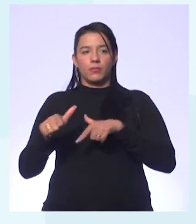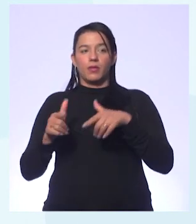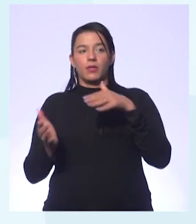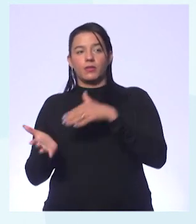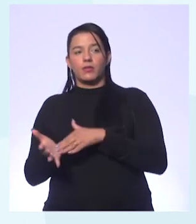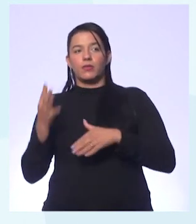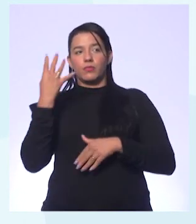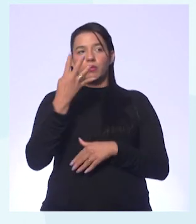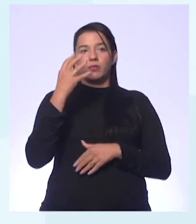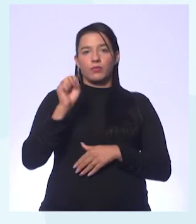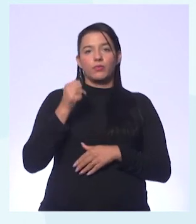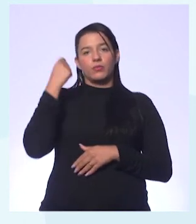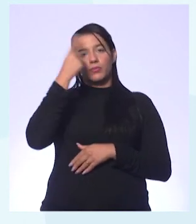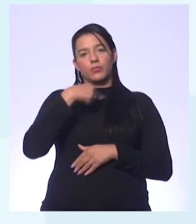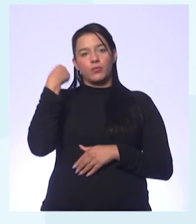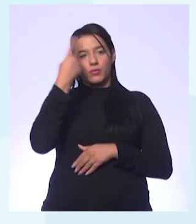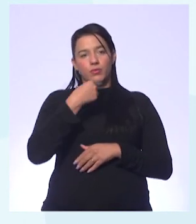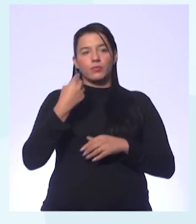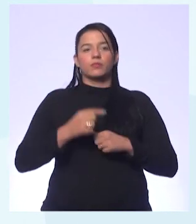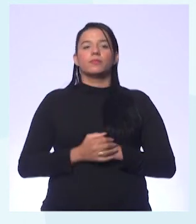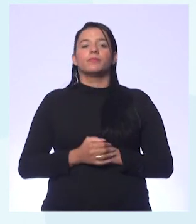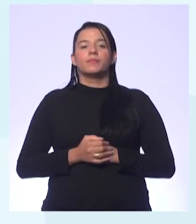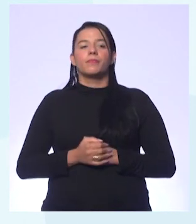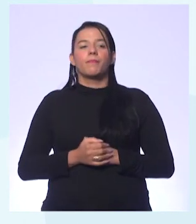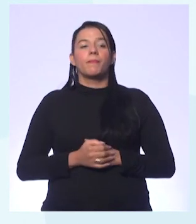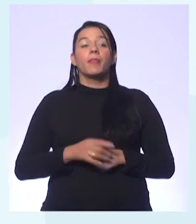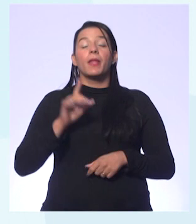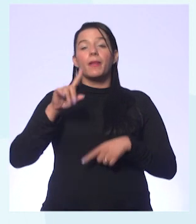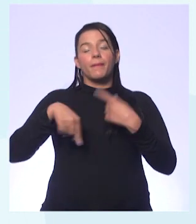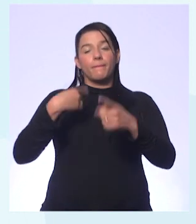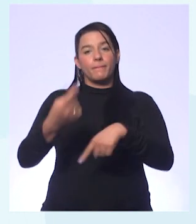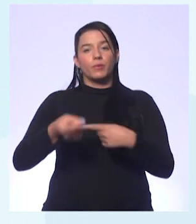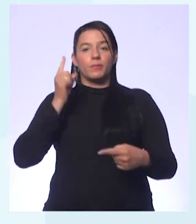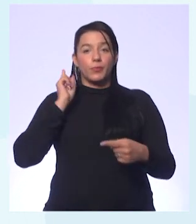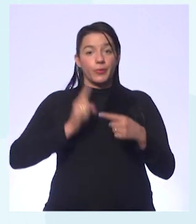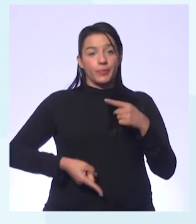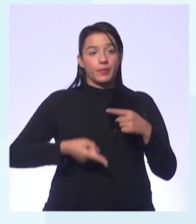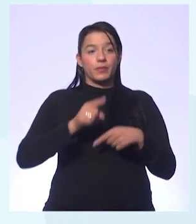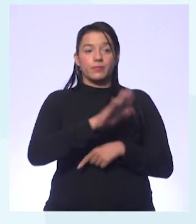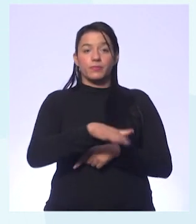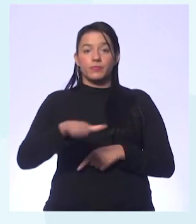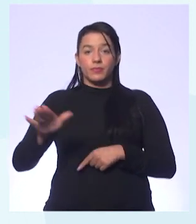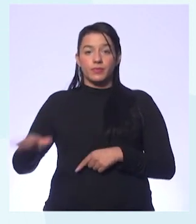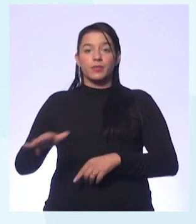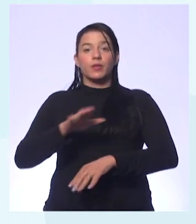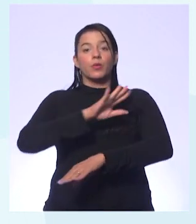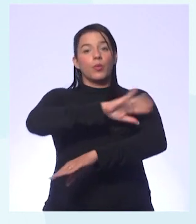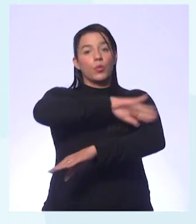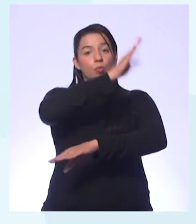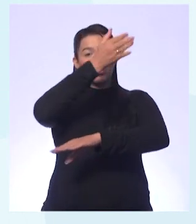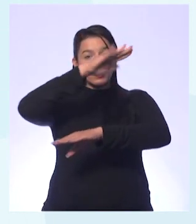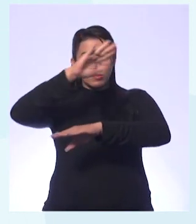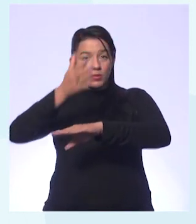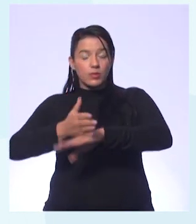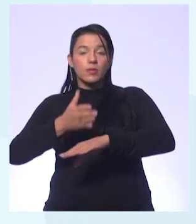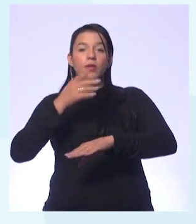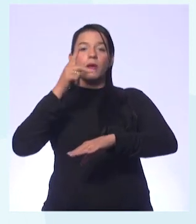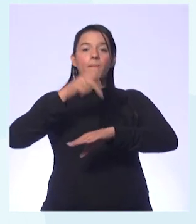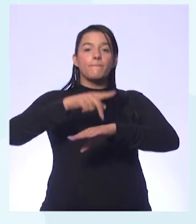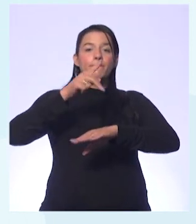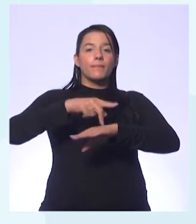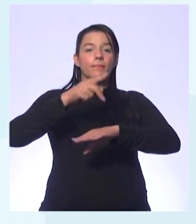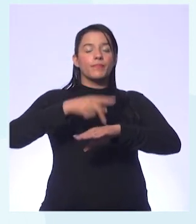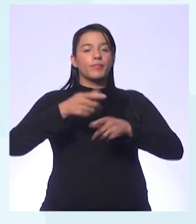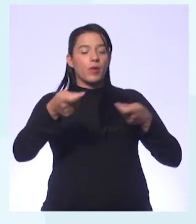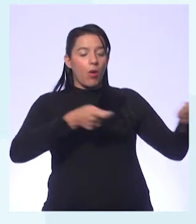horas semanais, que já é um absurdo. E depois, proibição do trabalho infantil nas minas. Lembra que a mina de carvão, que